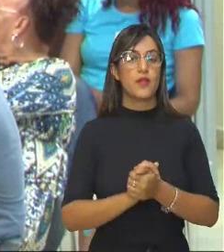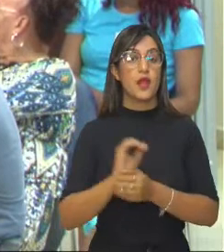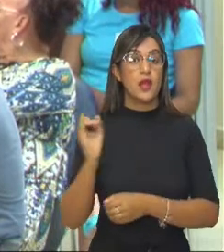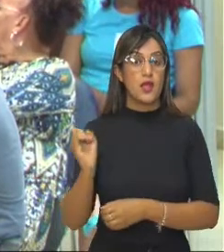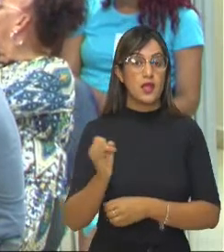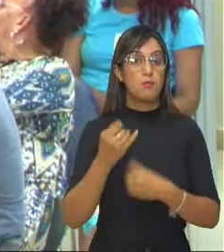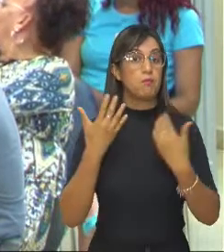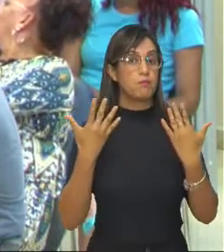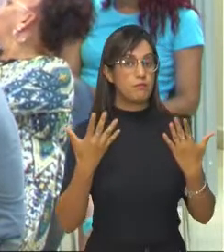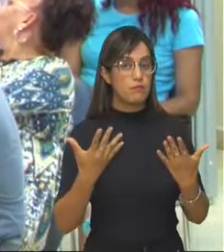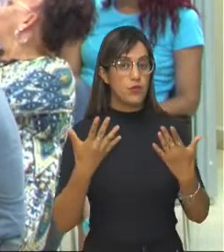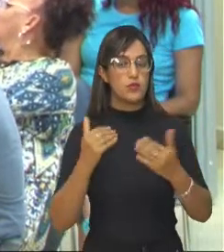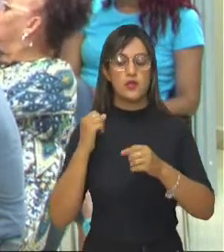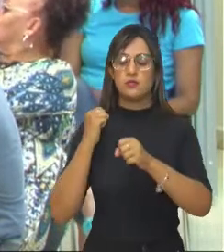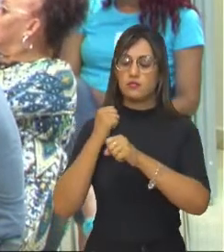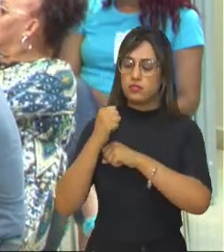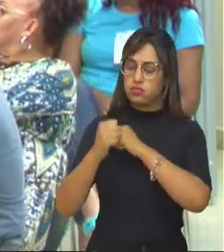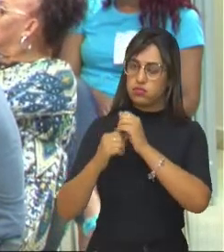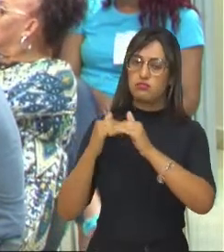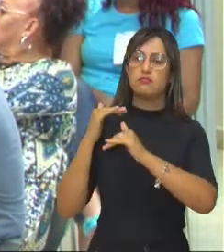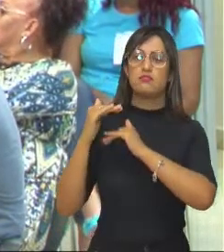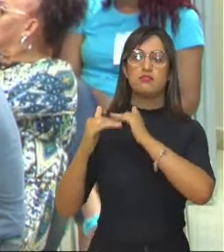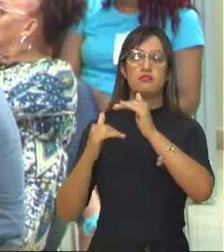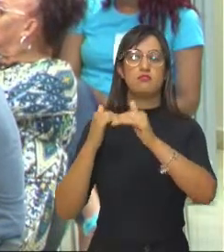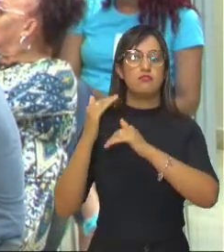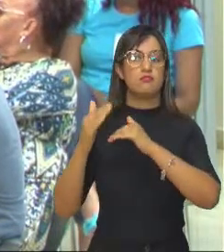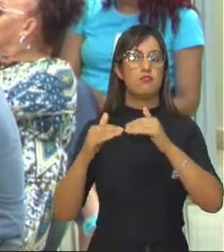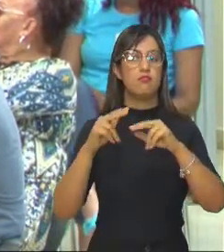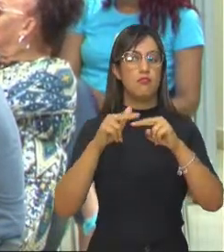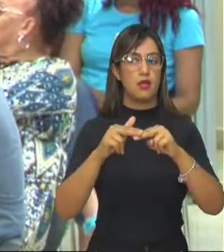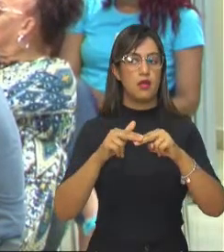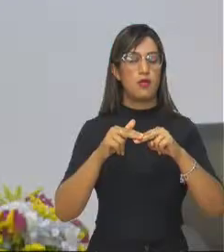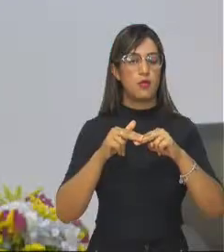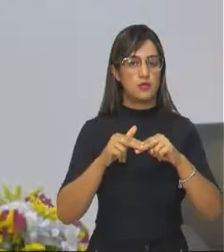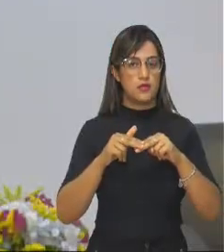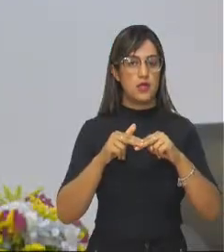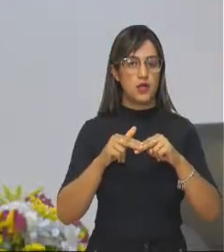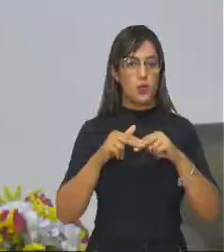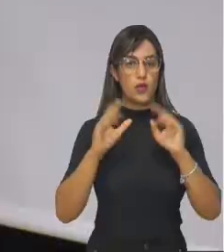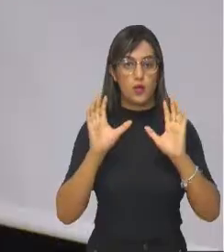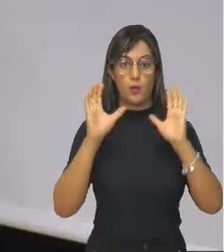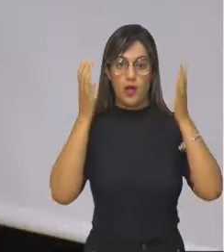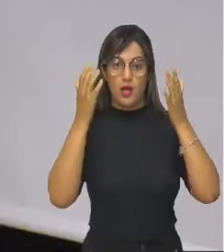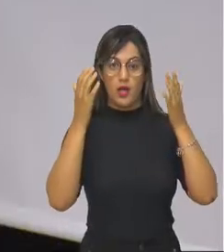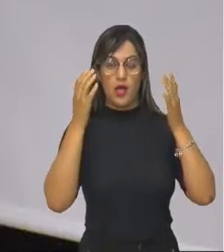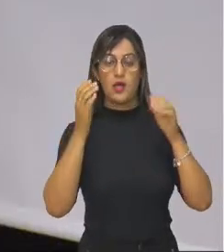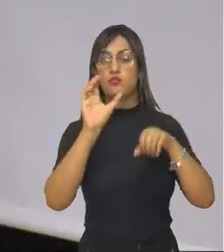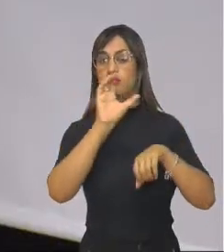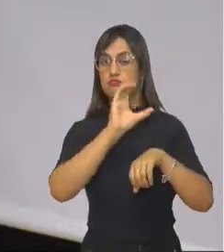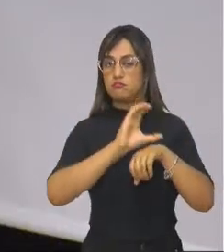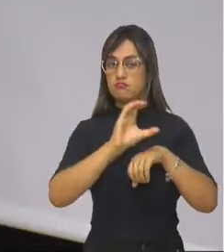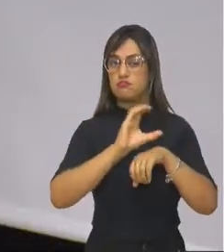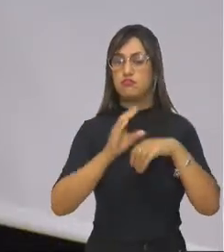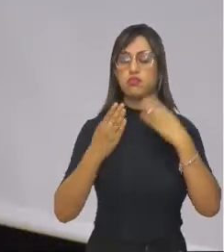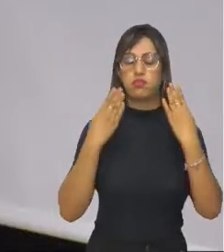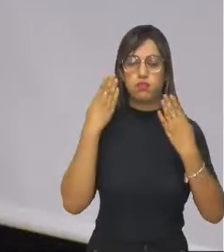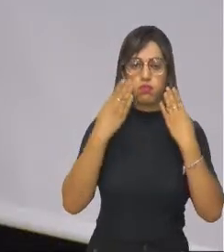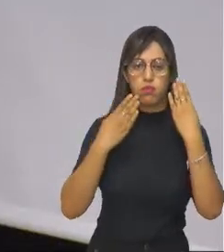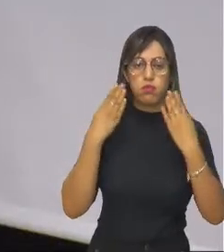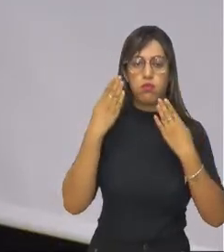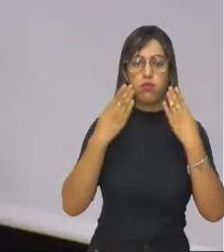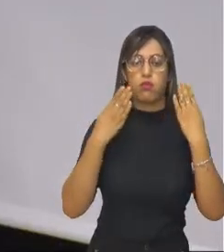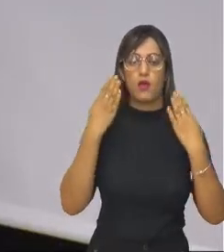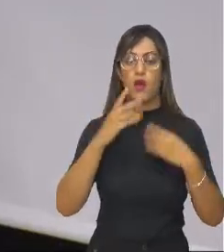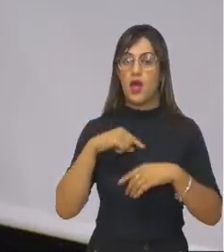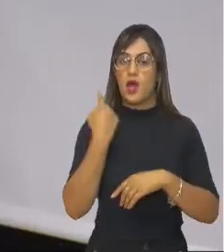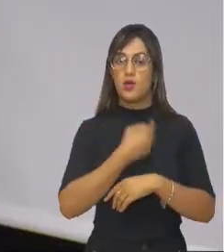portanto, construímos, enquanto 19º plenário do Conselho Federal de Psicologia, mais um prêmio, é o nosso terceiro